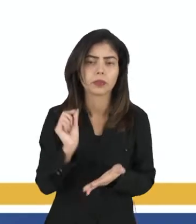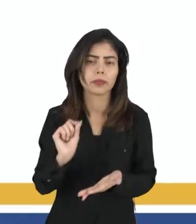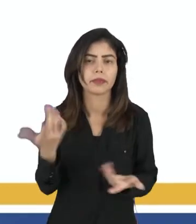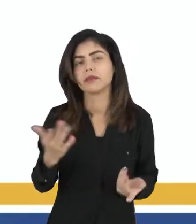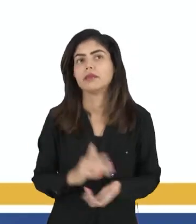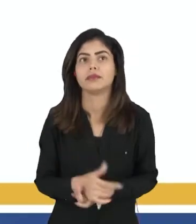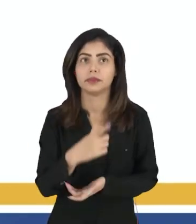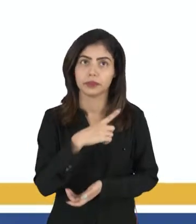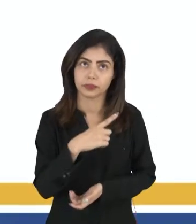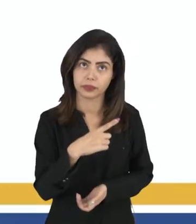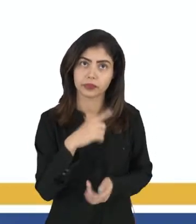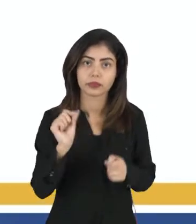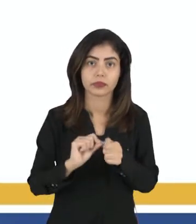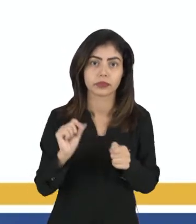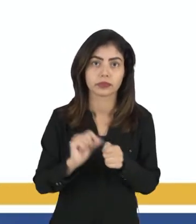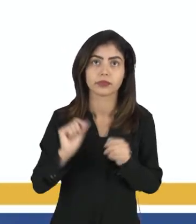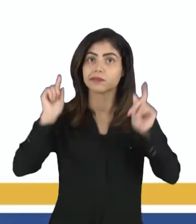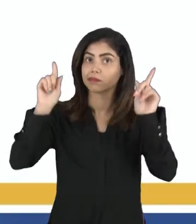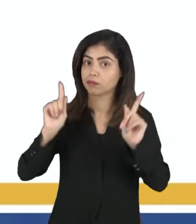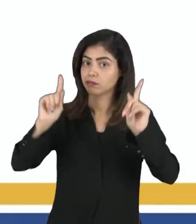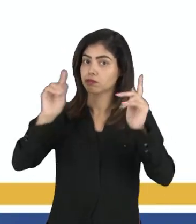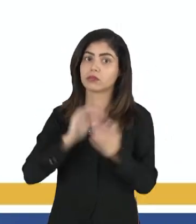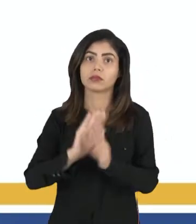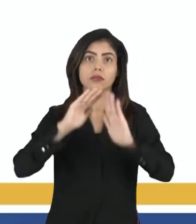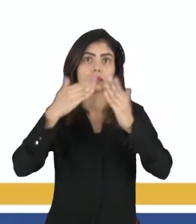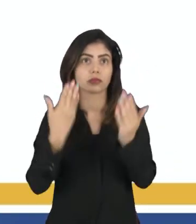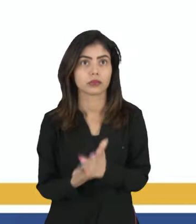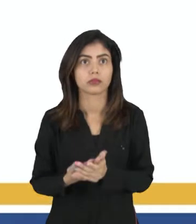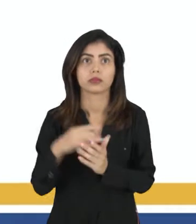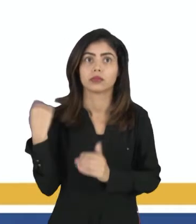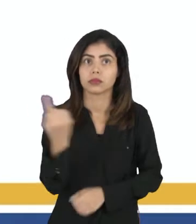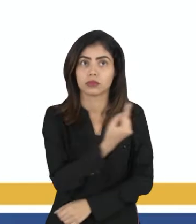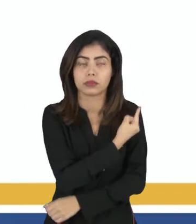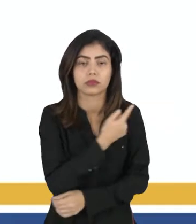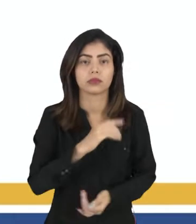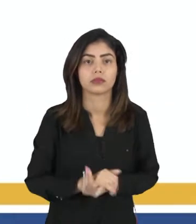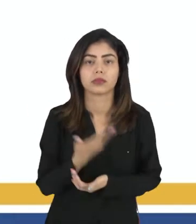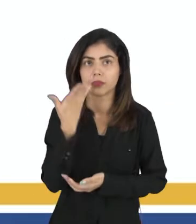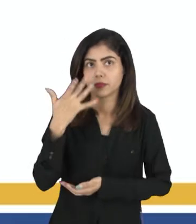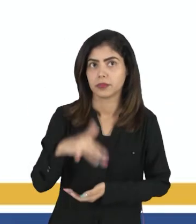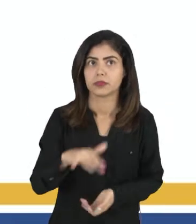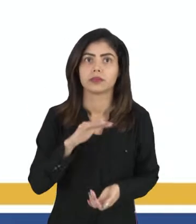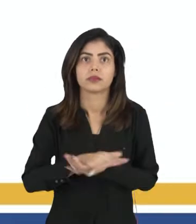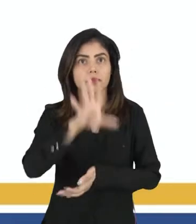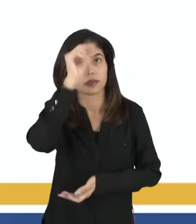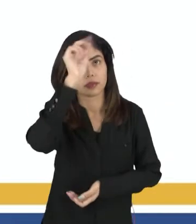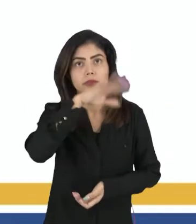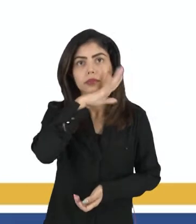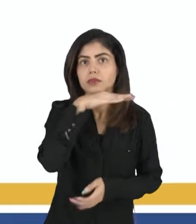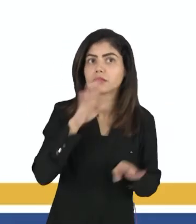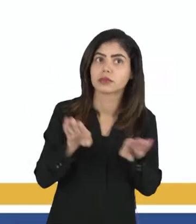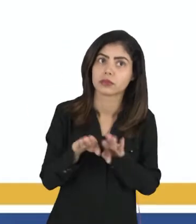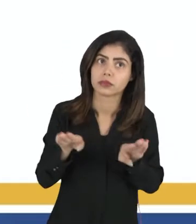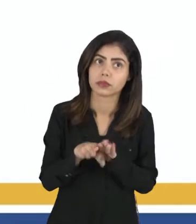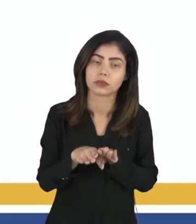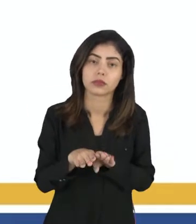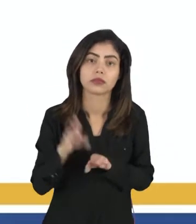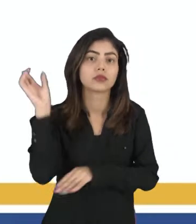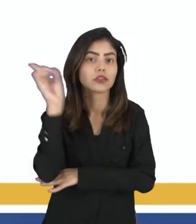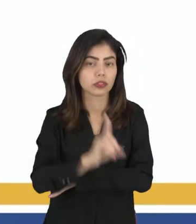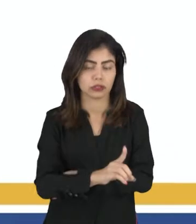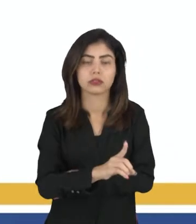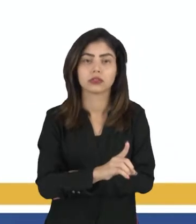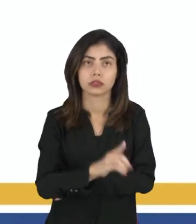que temos que fazer uma campanha nas escolas para que nossas crianças aprendam que os animais também têm